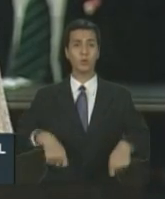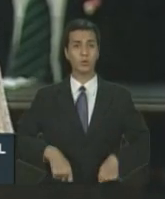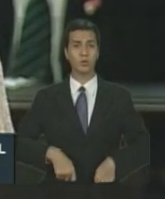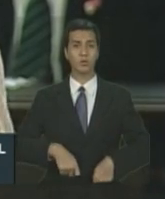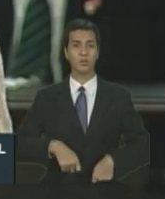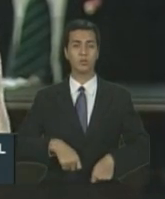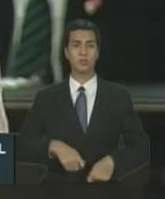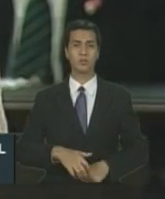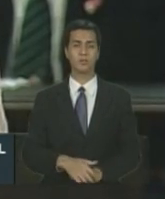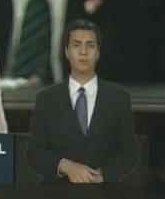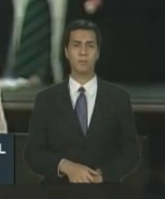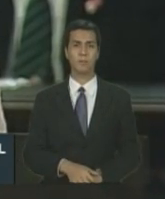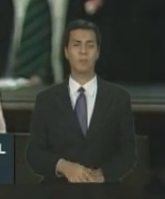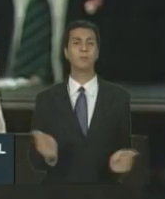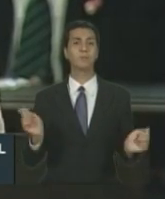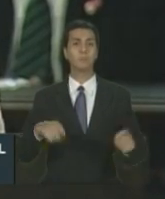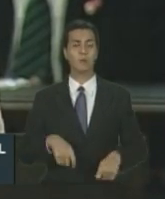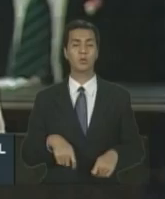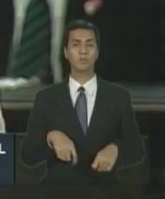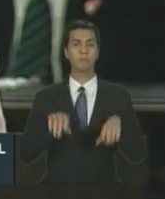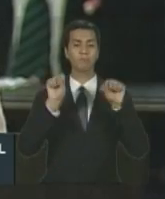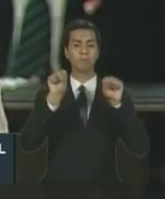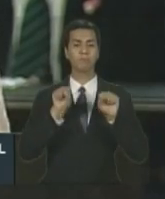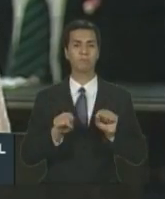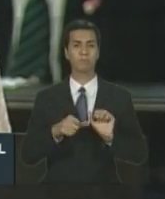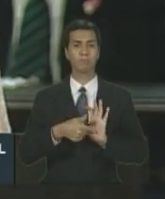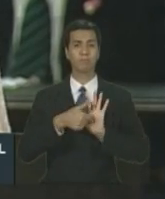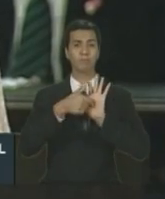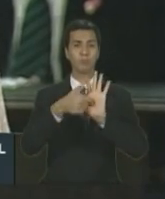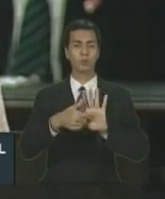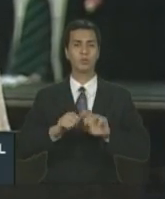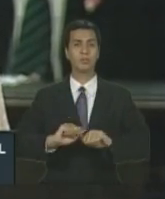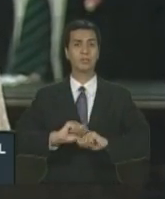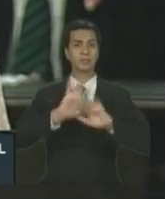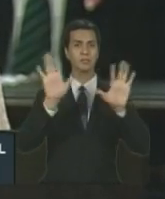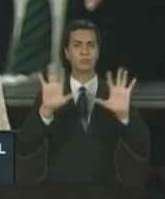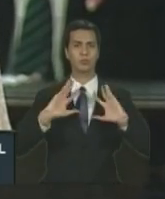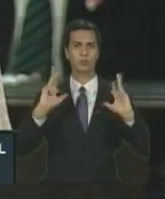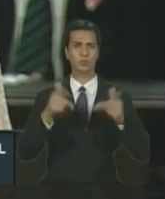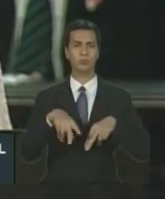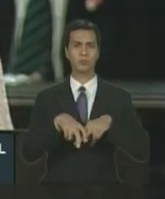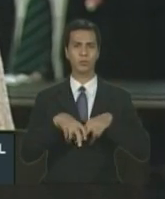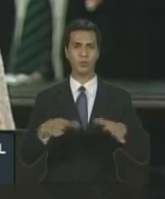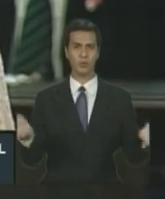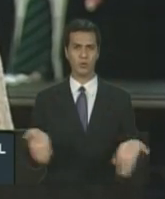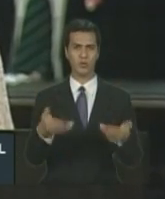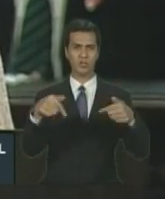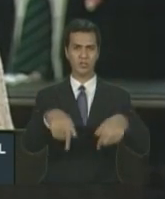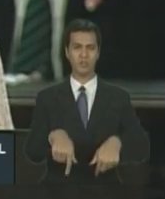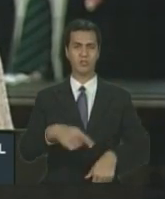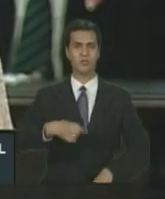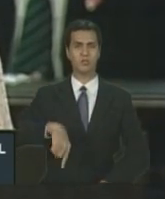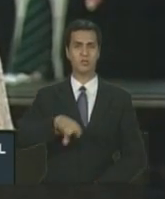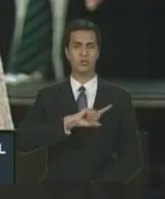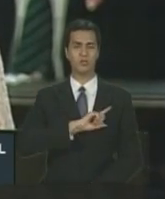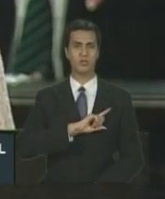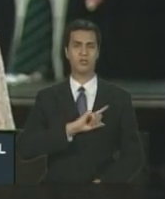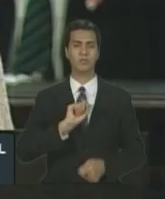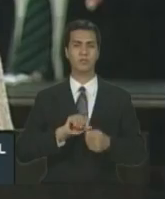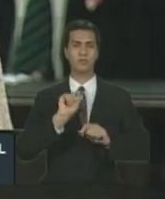colocar a nu essas tentativas. Por isso, eu tenho certeza que hoje aqui nós